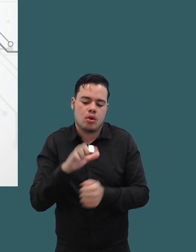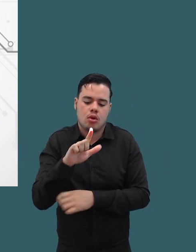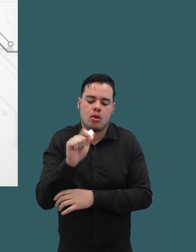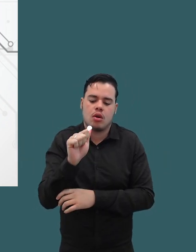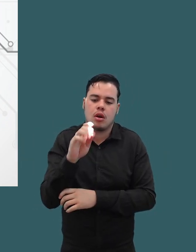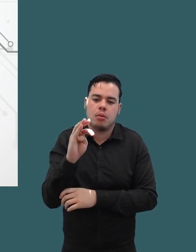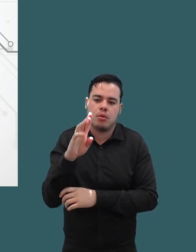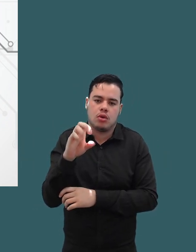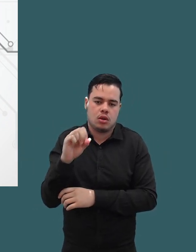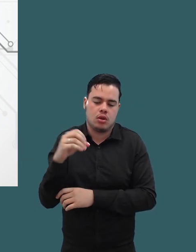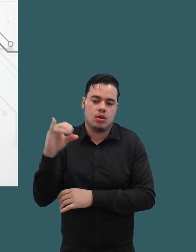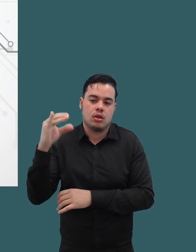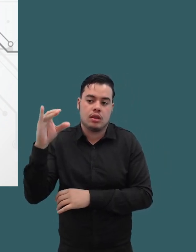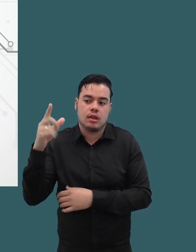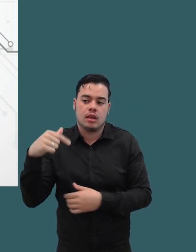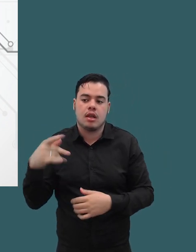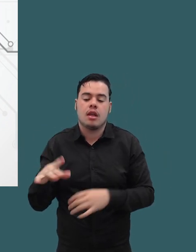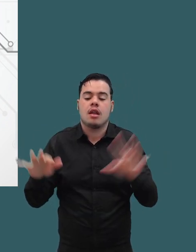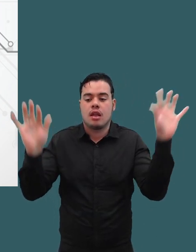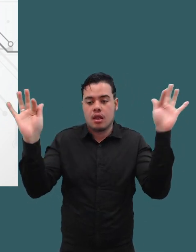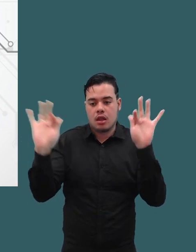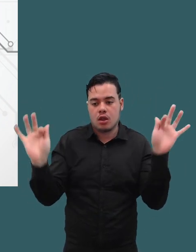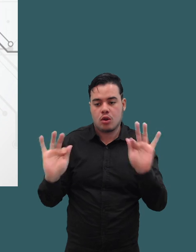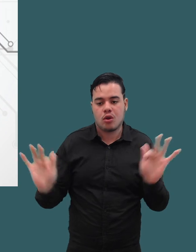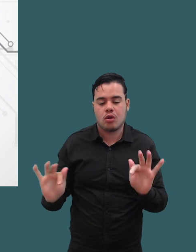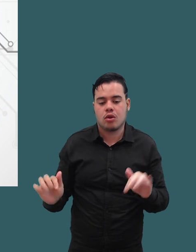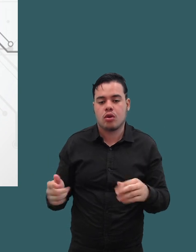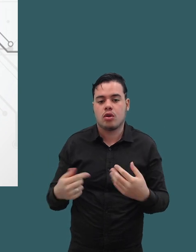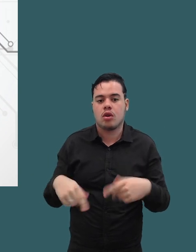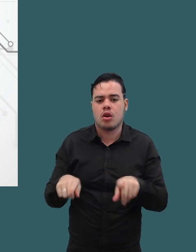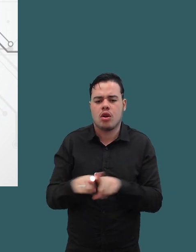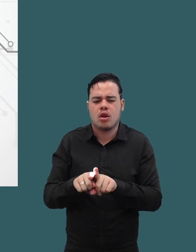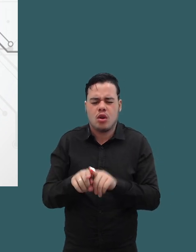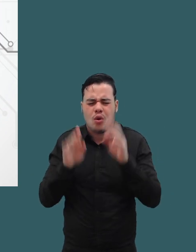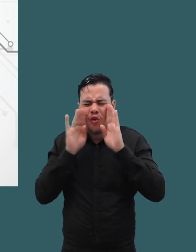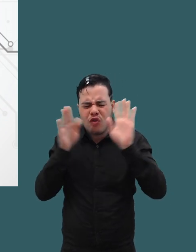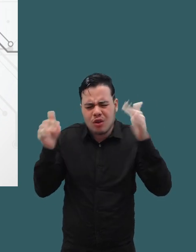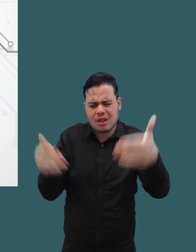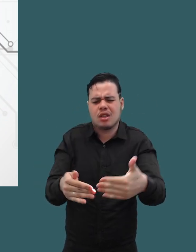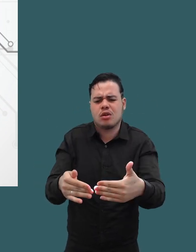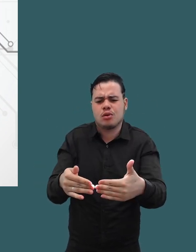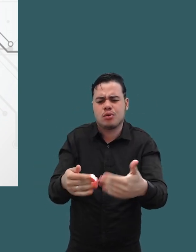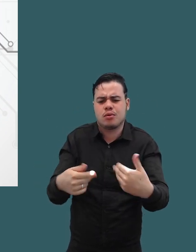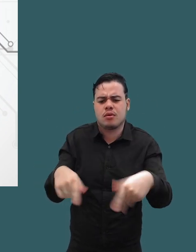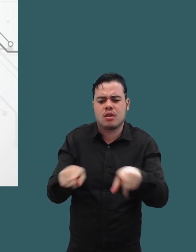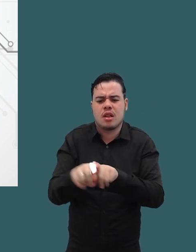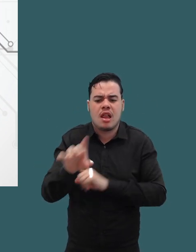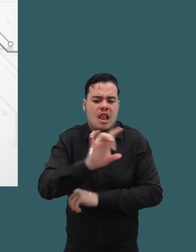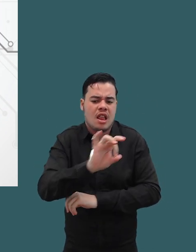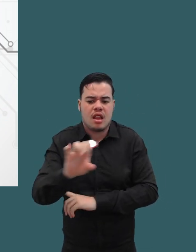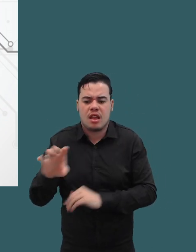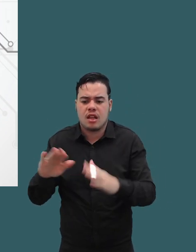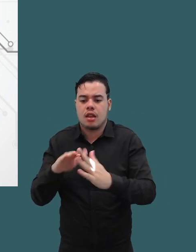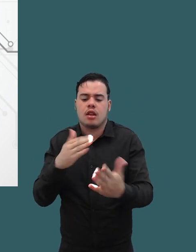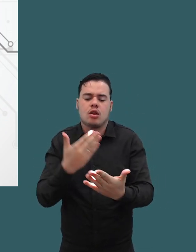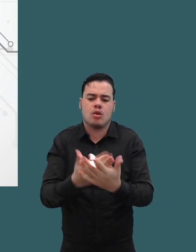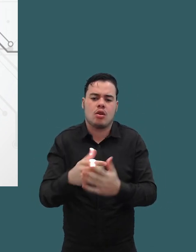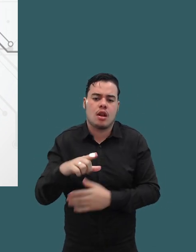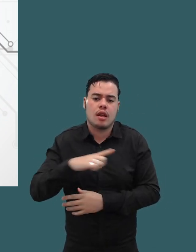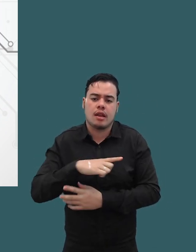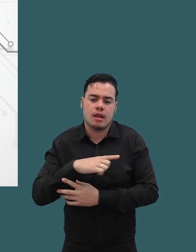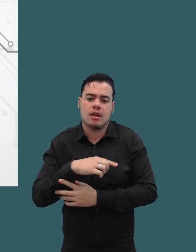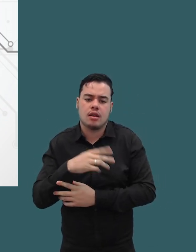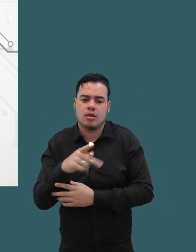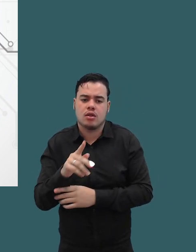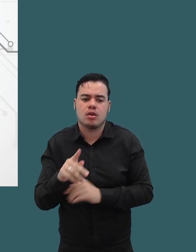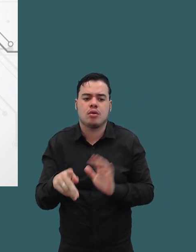e de tecnologia. É um laboratório que ele é vocacionado, então cada escola vai poder